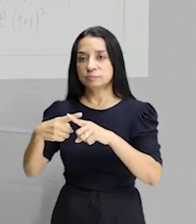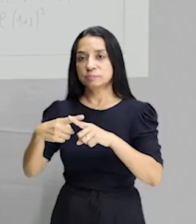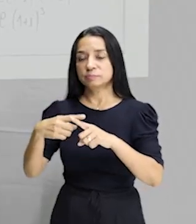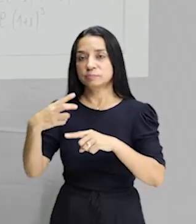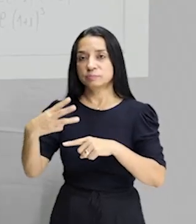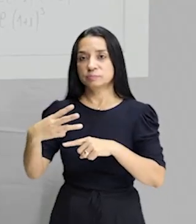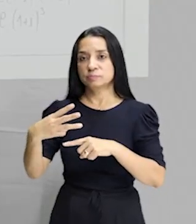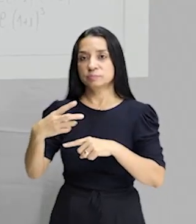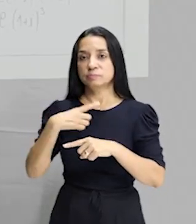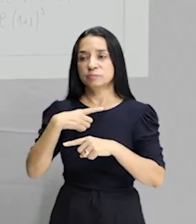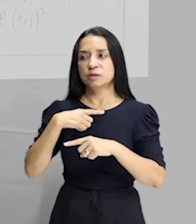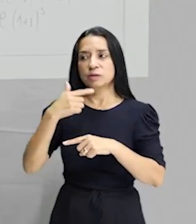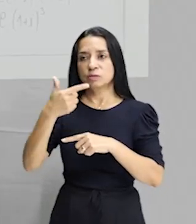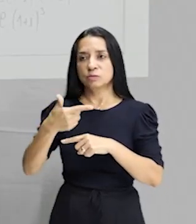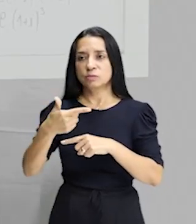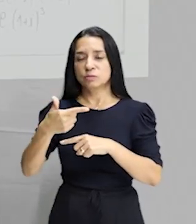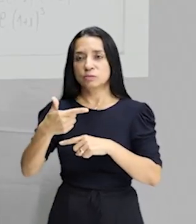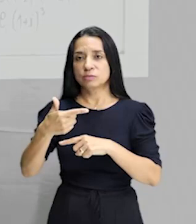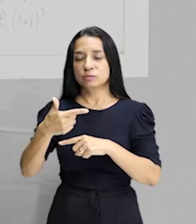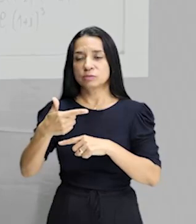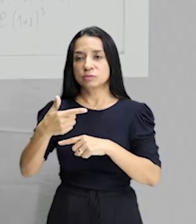de 2.400